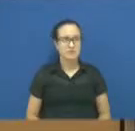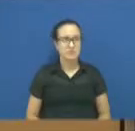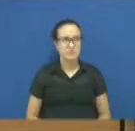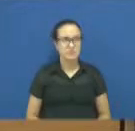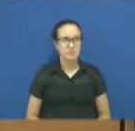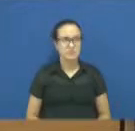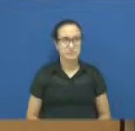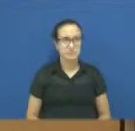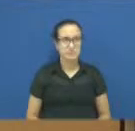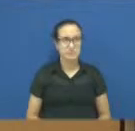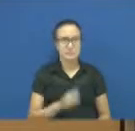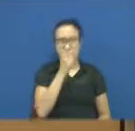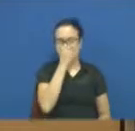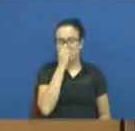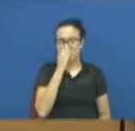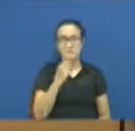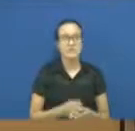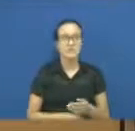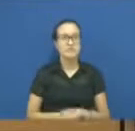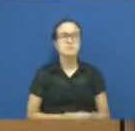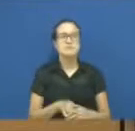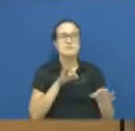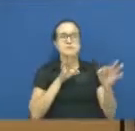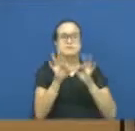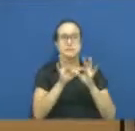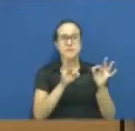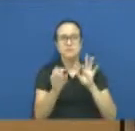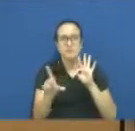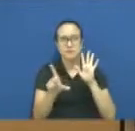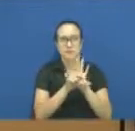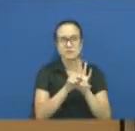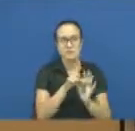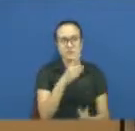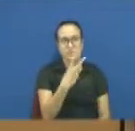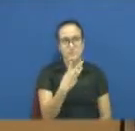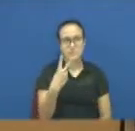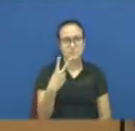Feita a justificativa, partamos então para o item 9º da pauta.